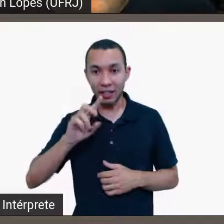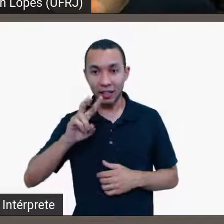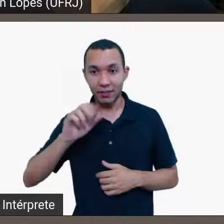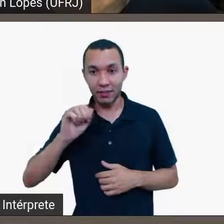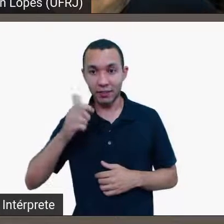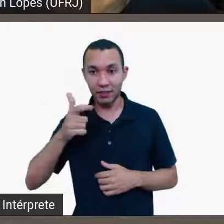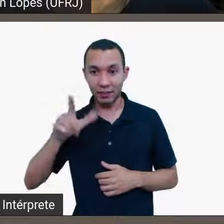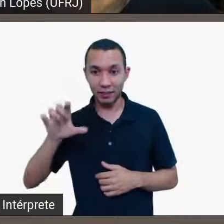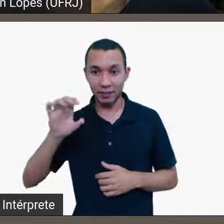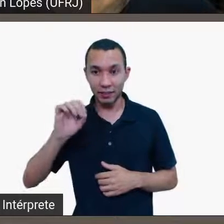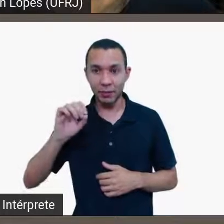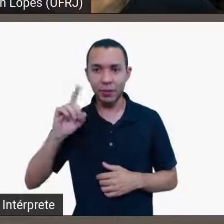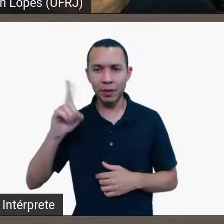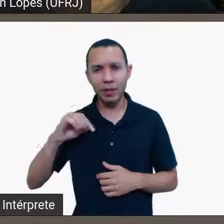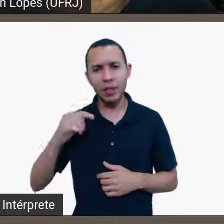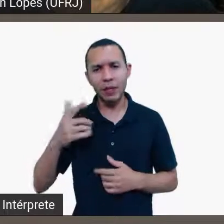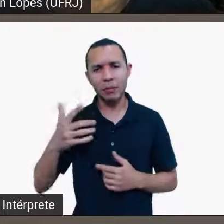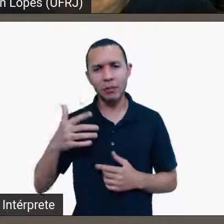de uma maneira geral, ela